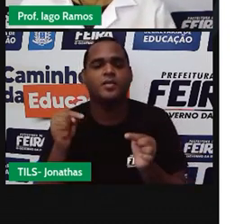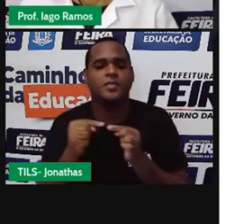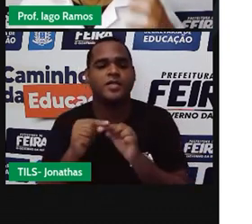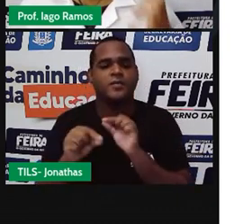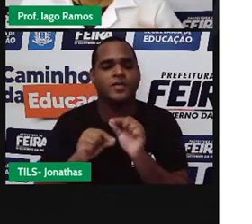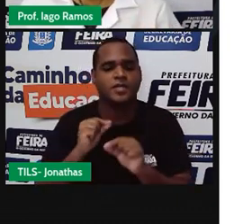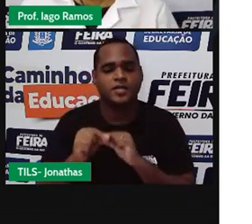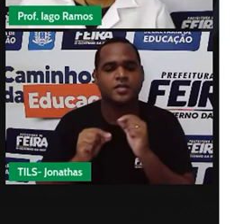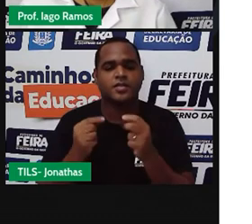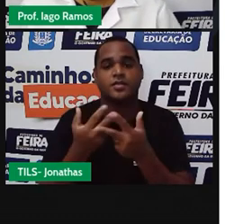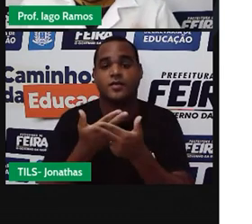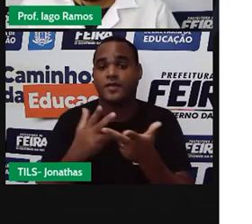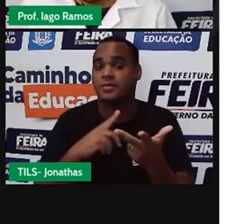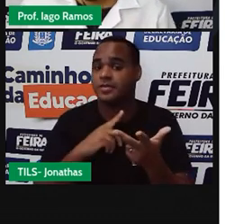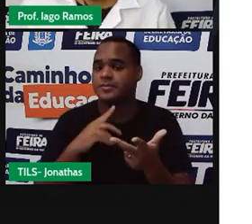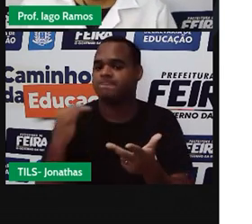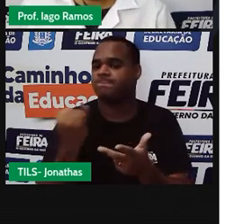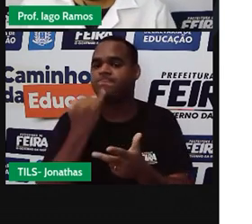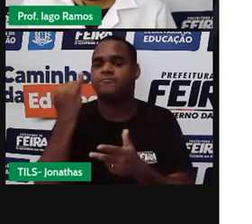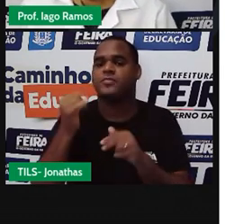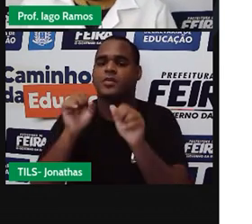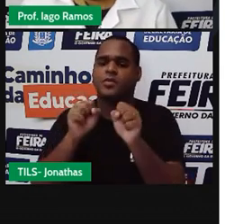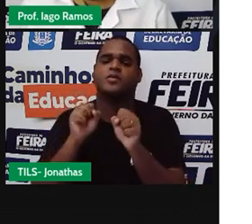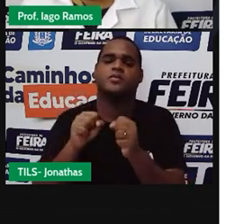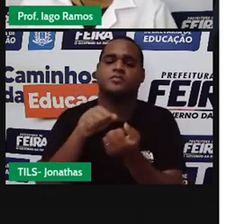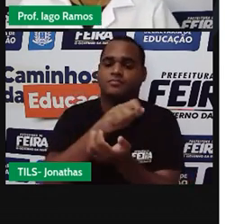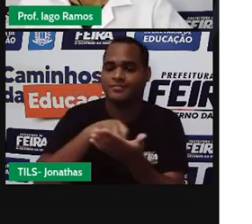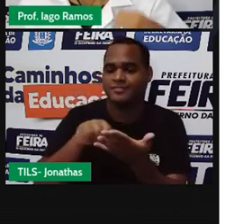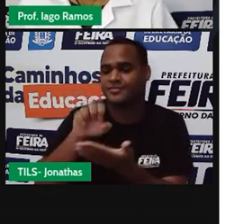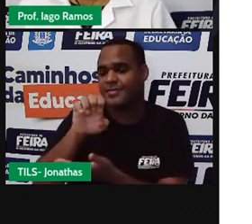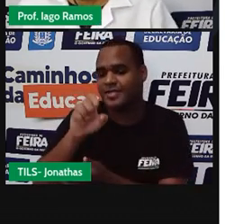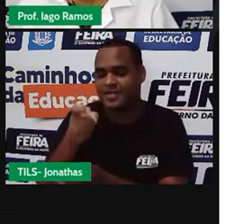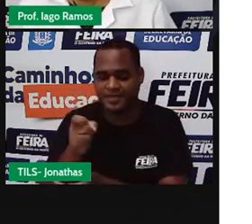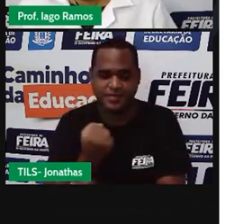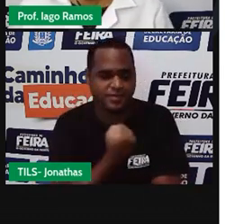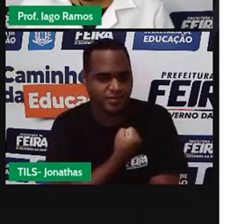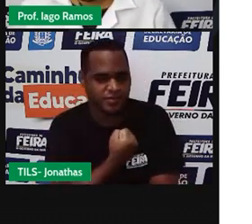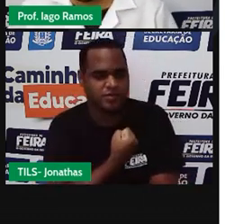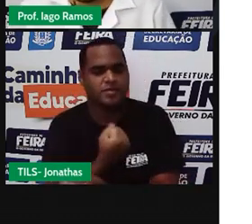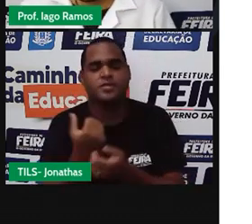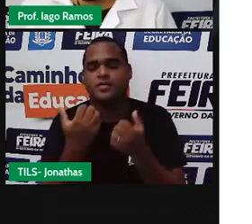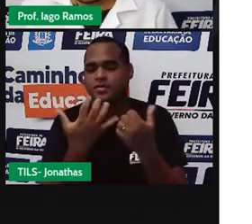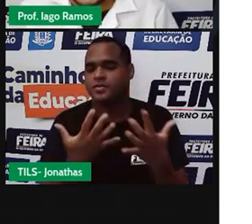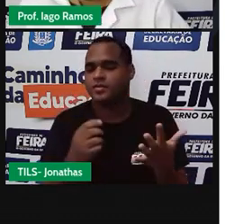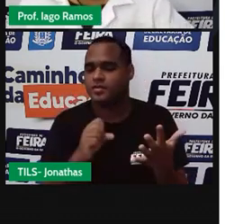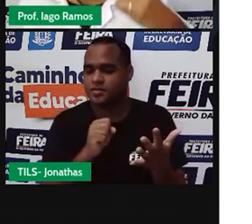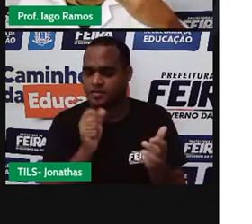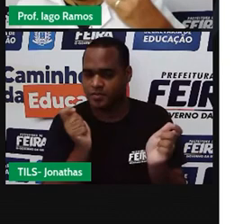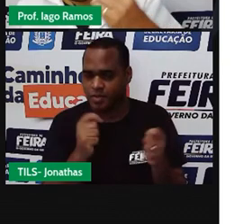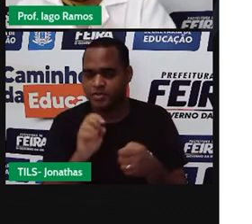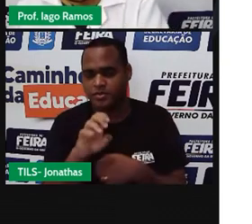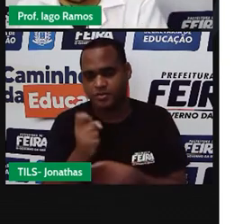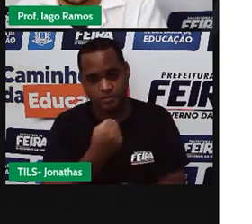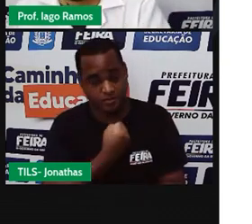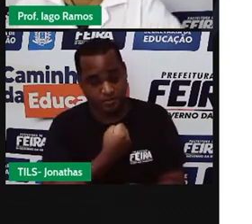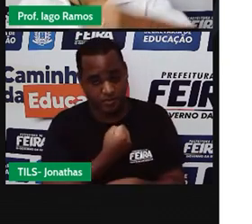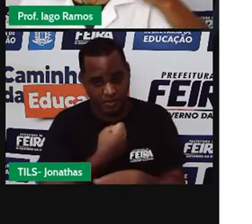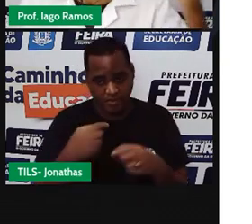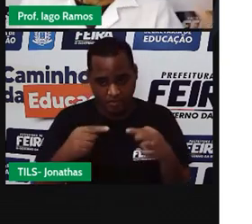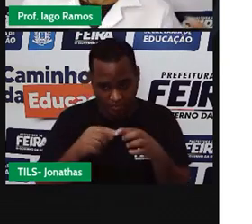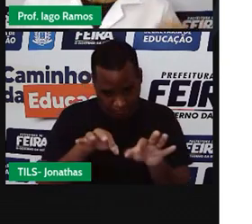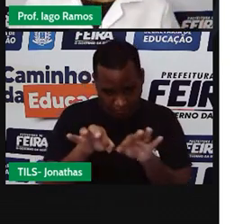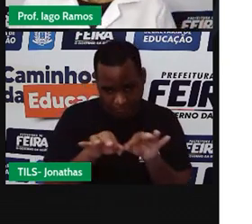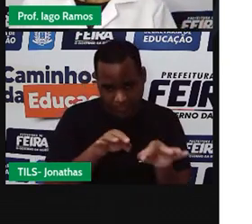real onde essas situações dá para escrever uma expressão numérica e dá para resolver essa expressão numérica resolva a expressão